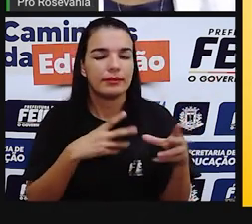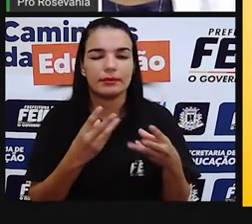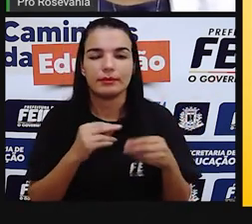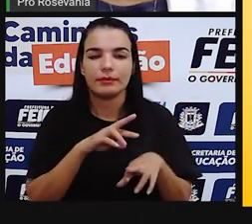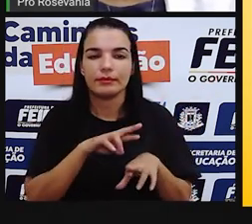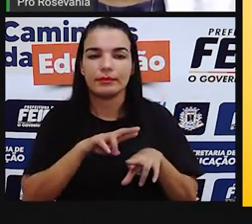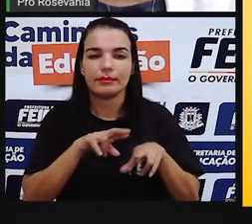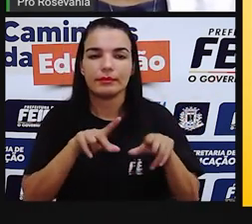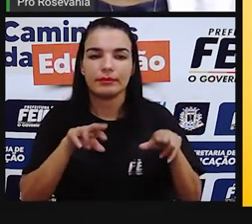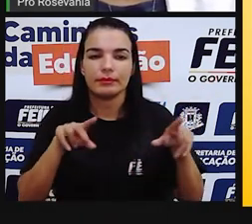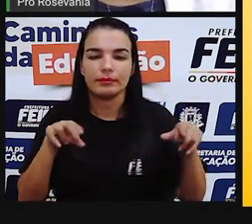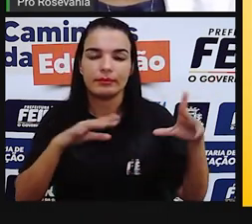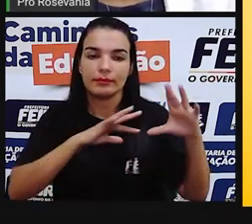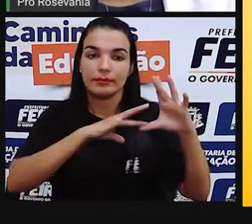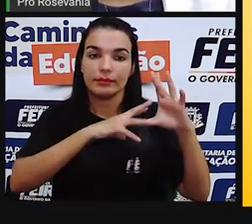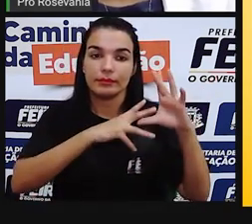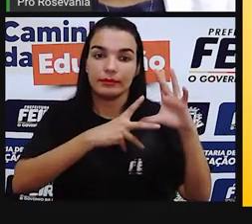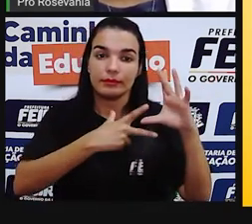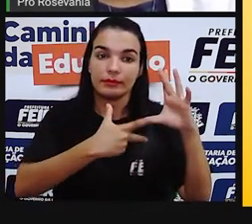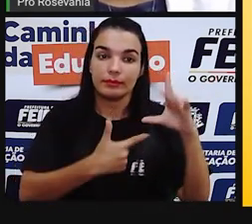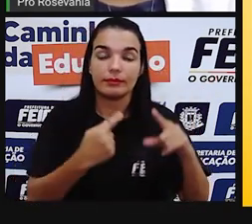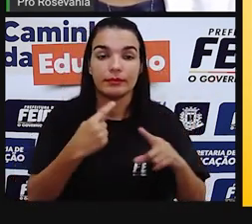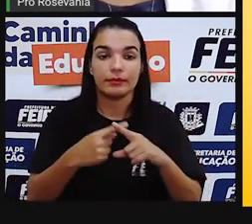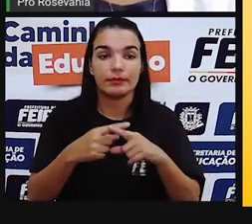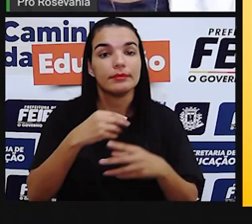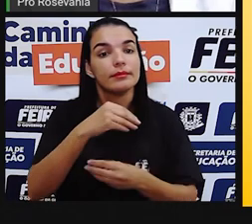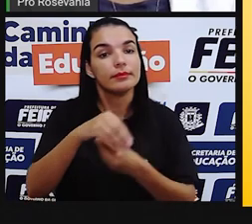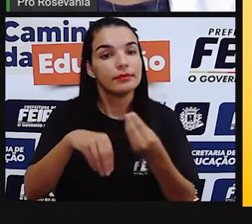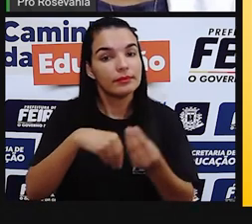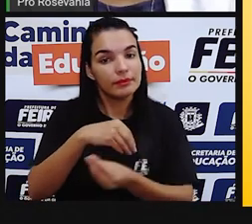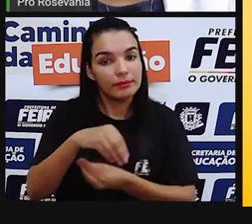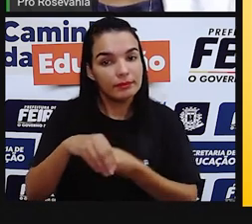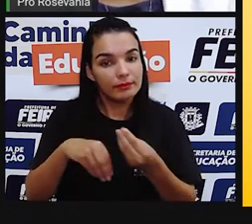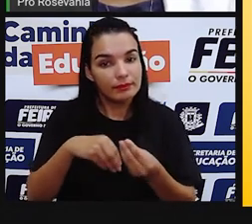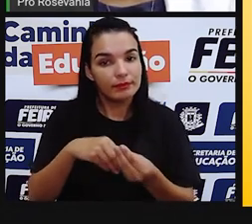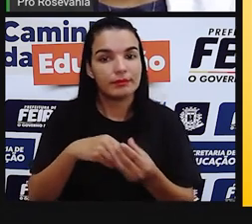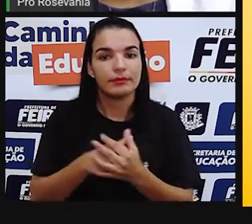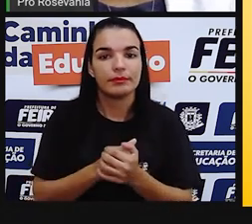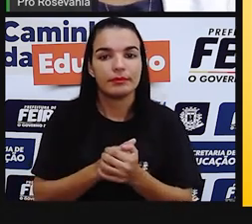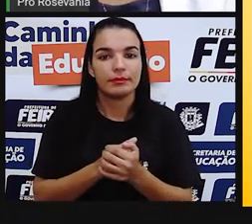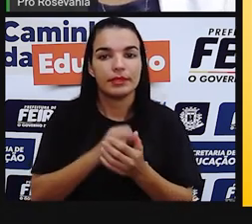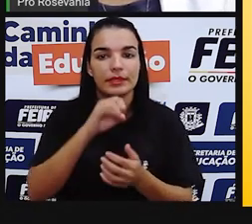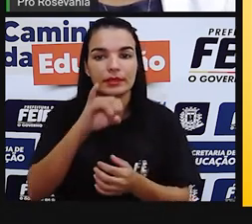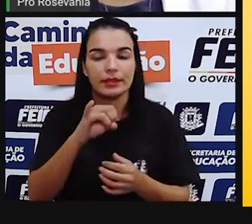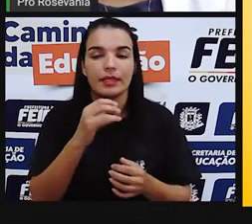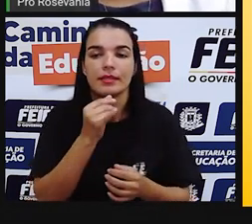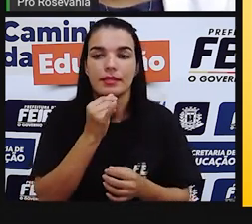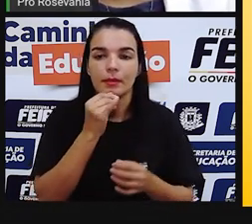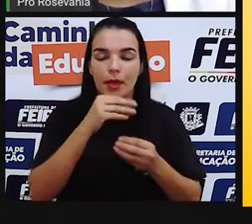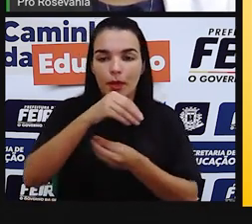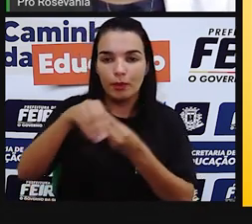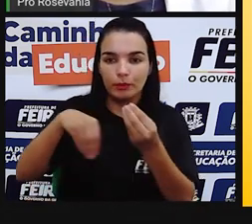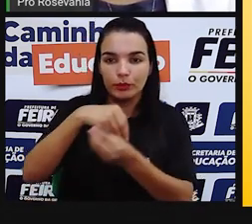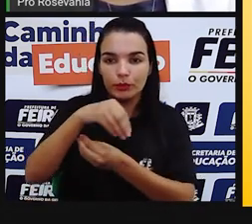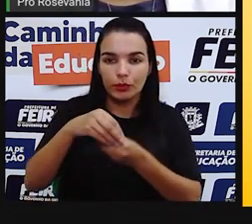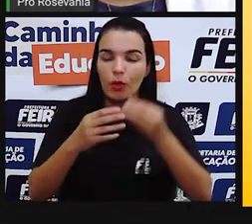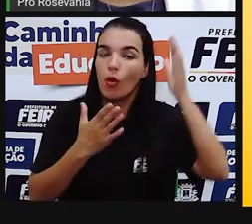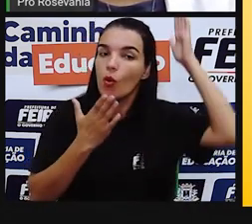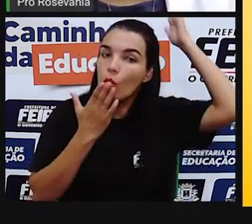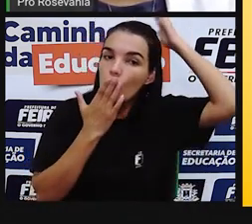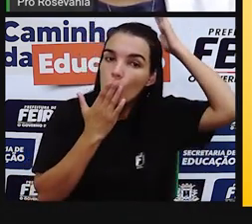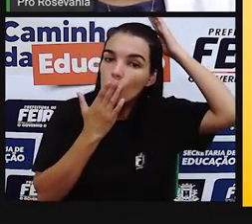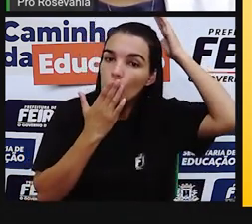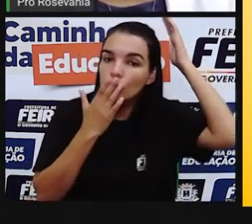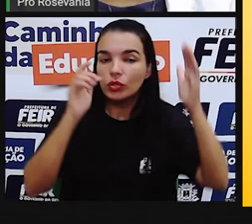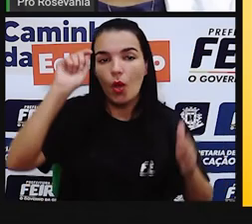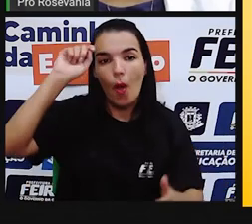caipira, o capial, né, que é essa mistura do índio com o branco. Quando você mistura o índio, né, com o negro, aí você dá